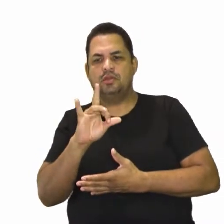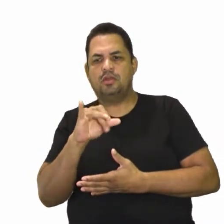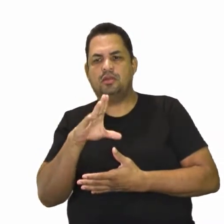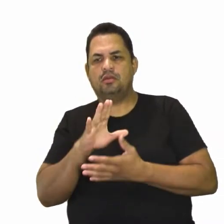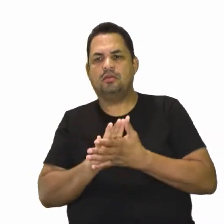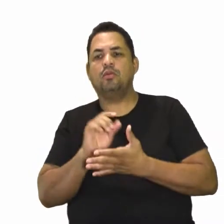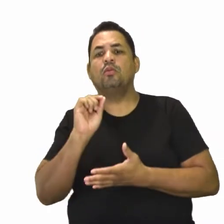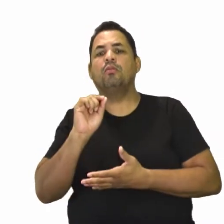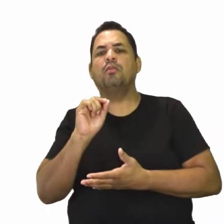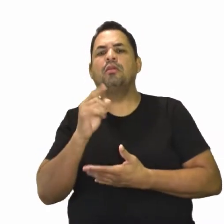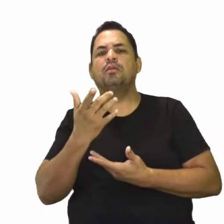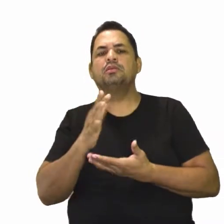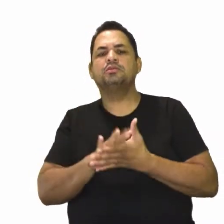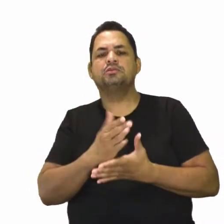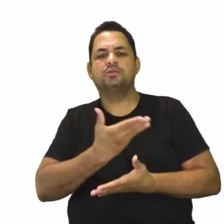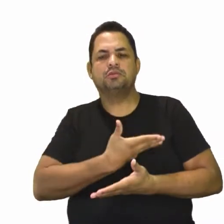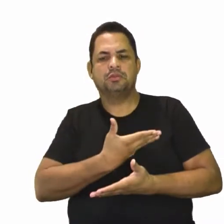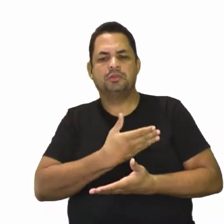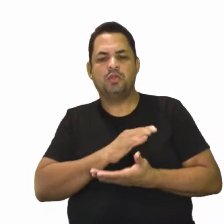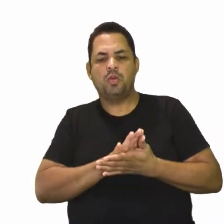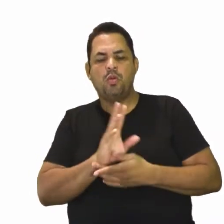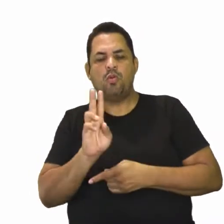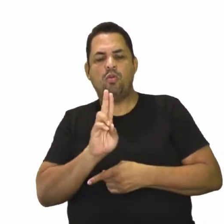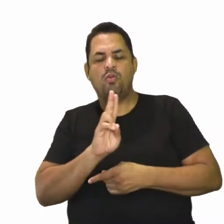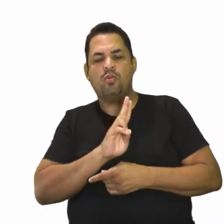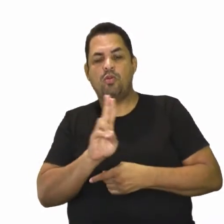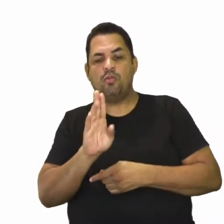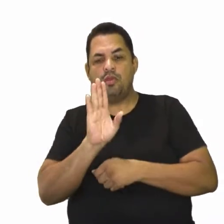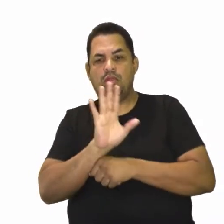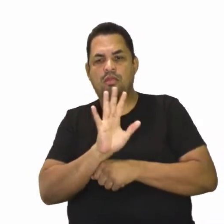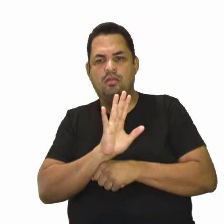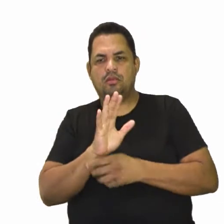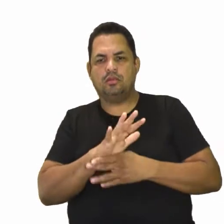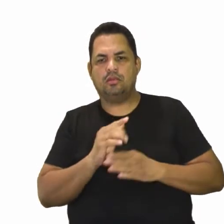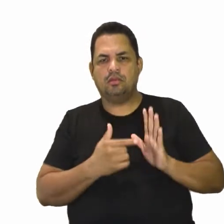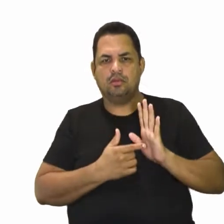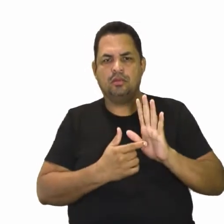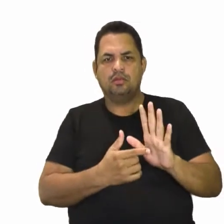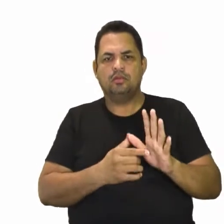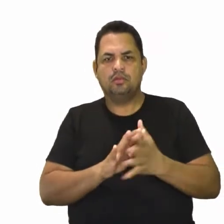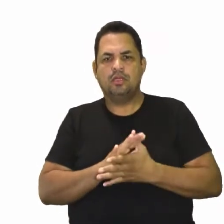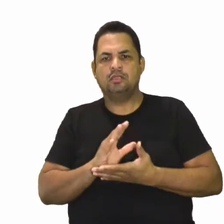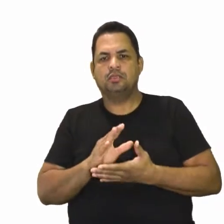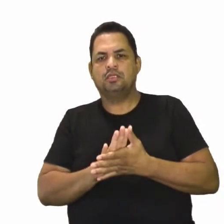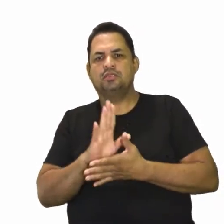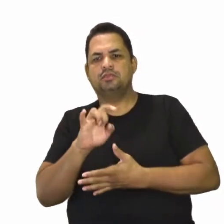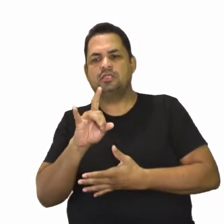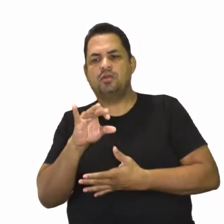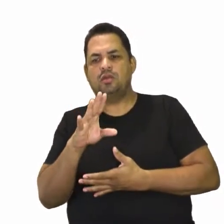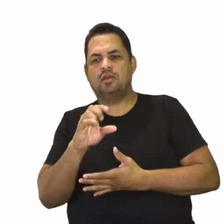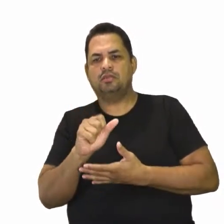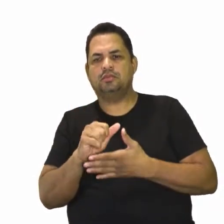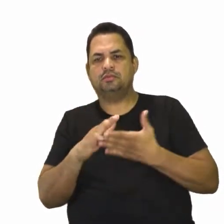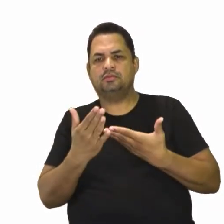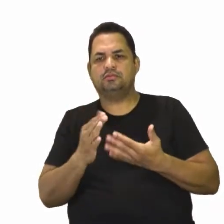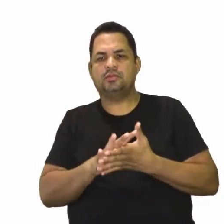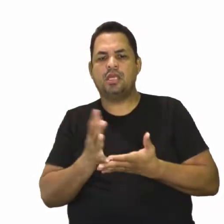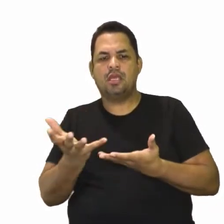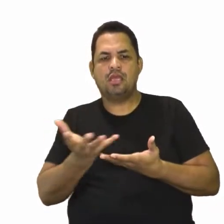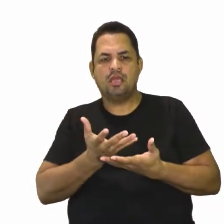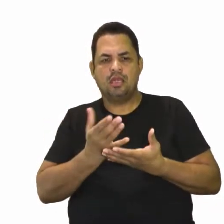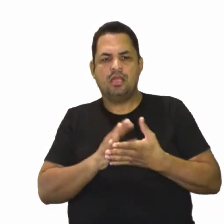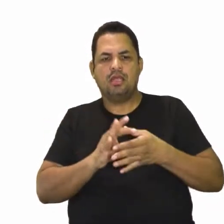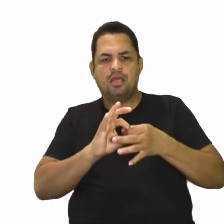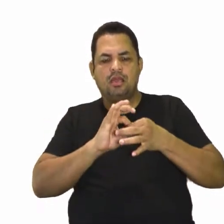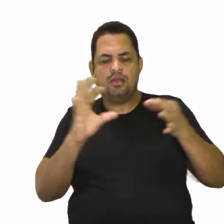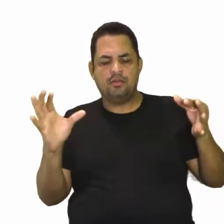isso, companheiro? O nome do filme. Que retrata esse sequestro. Esse grupo exigia a libertação de